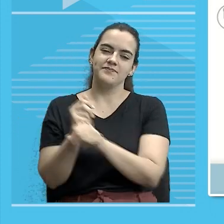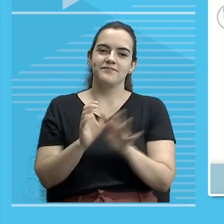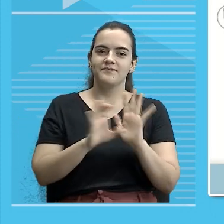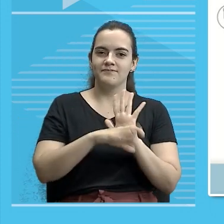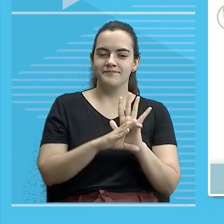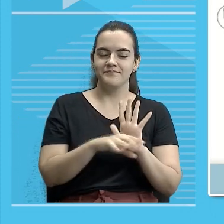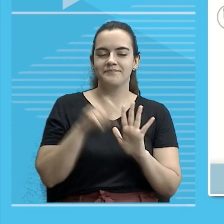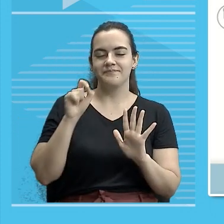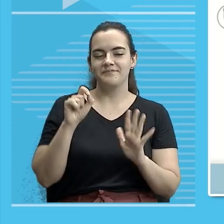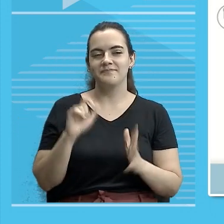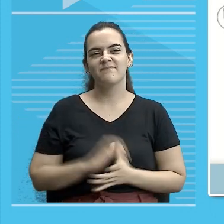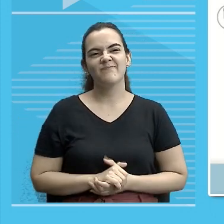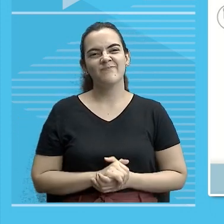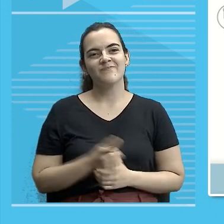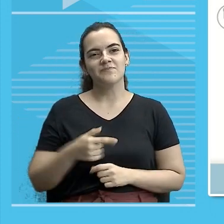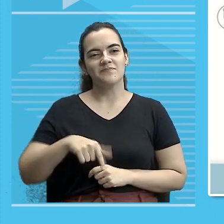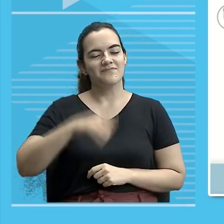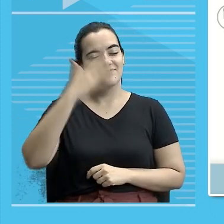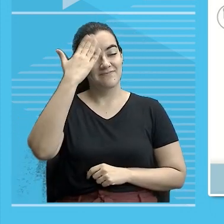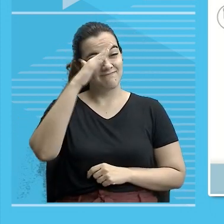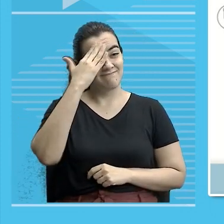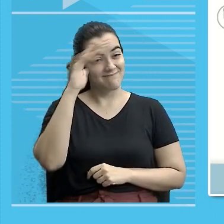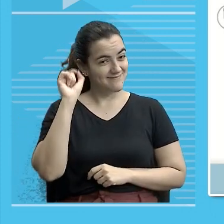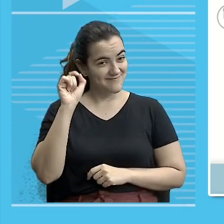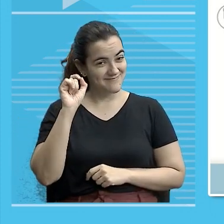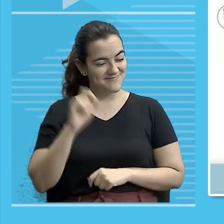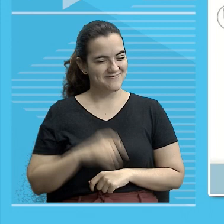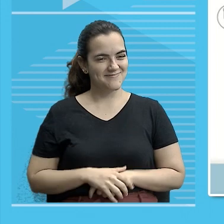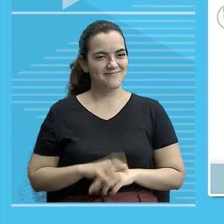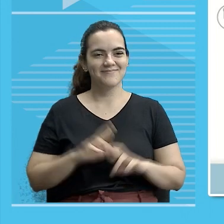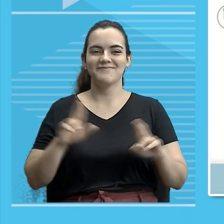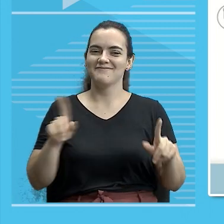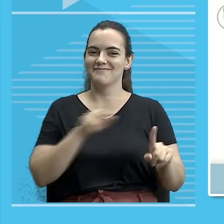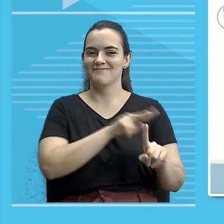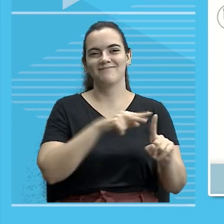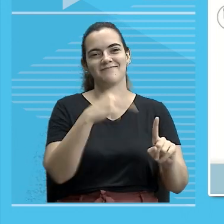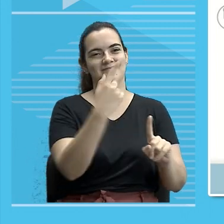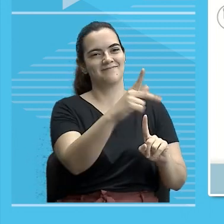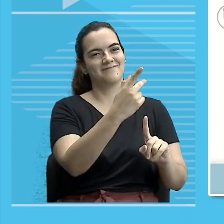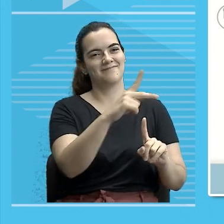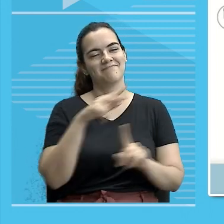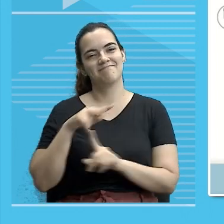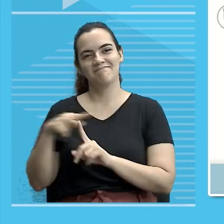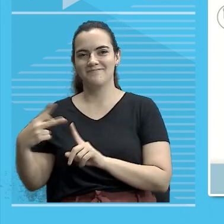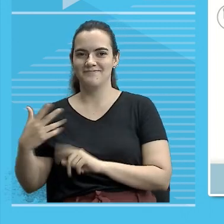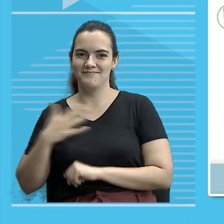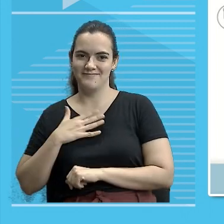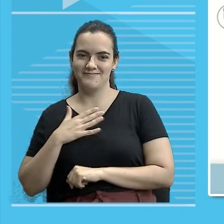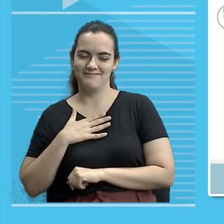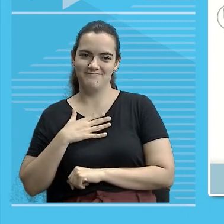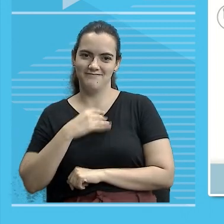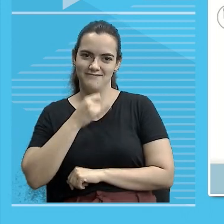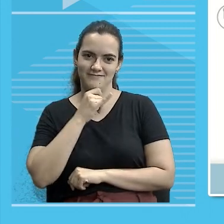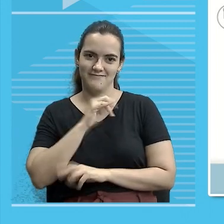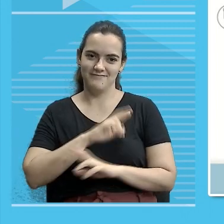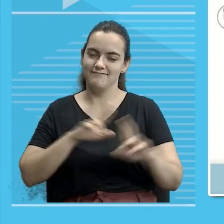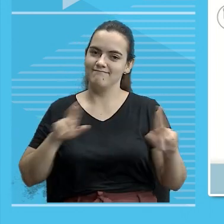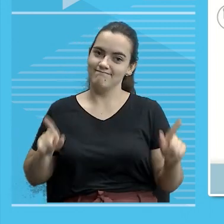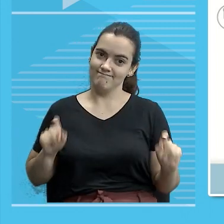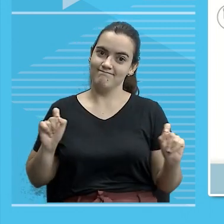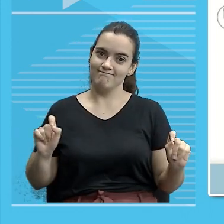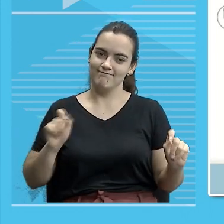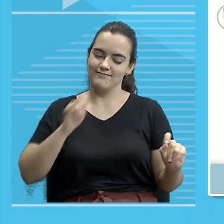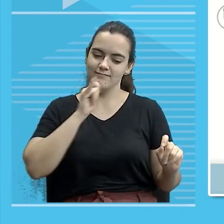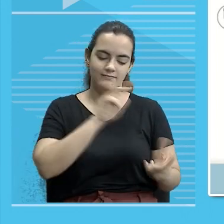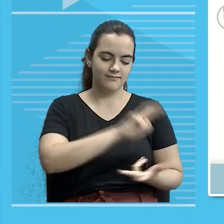para vocês entenderem que seria qualidade é igual aqui o exemplo que eu dei da Luana dos processos